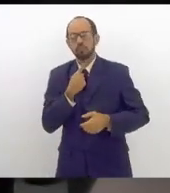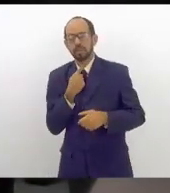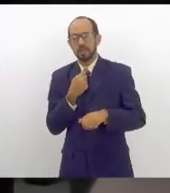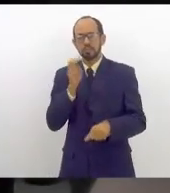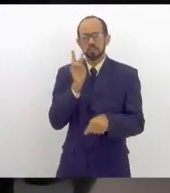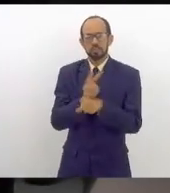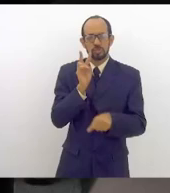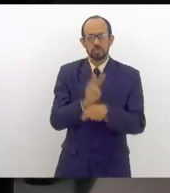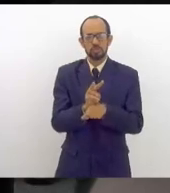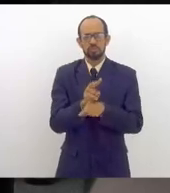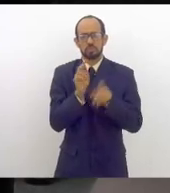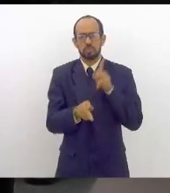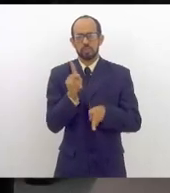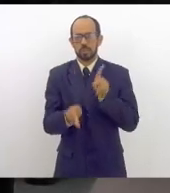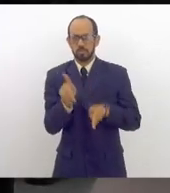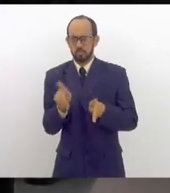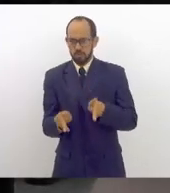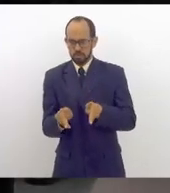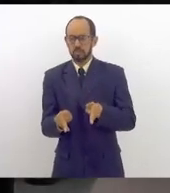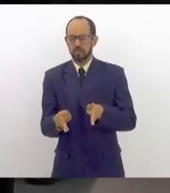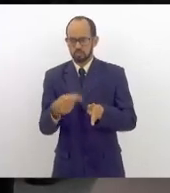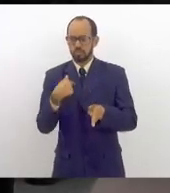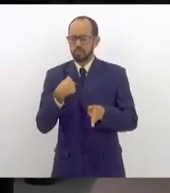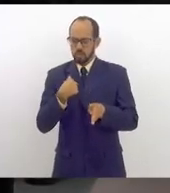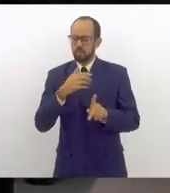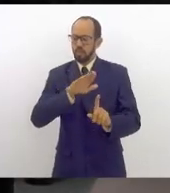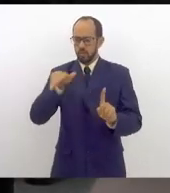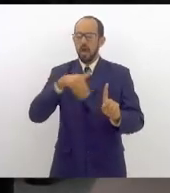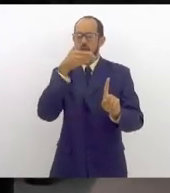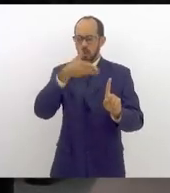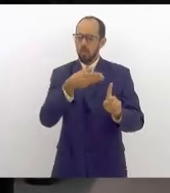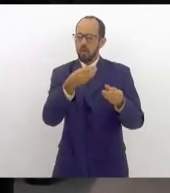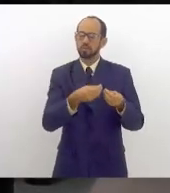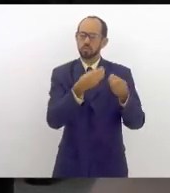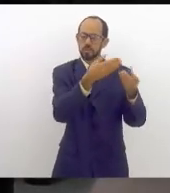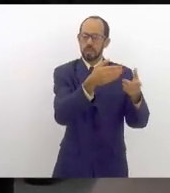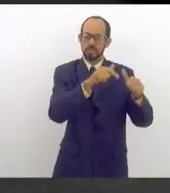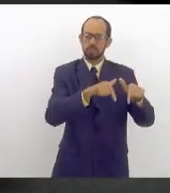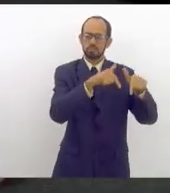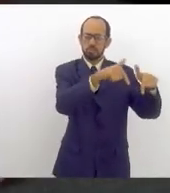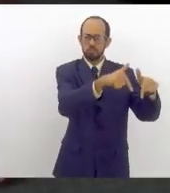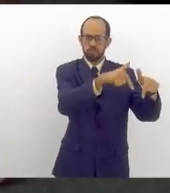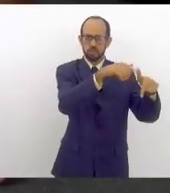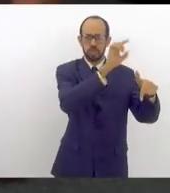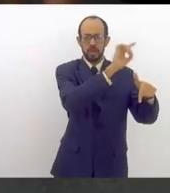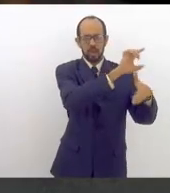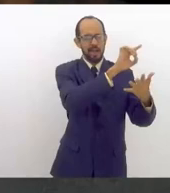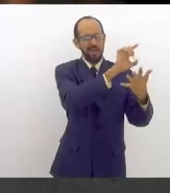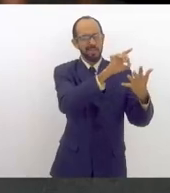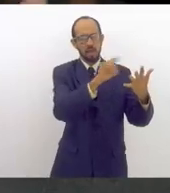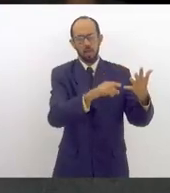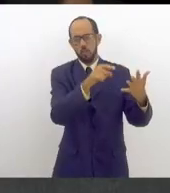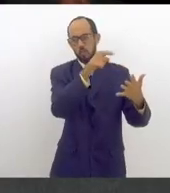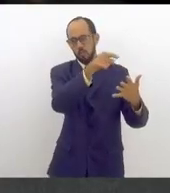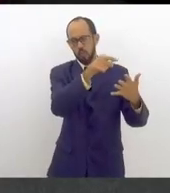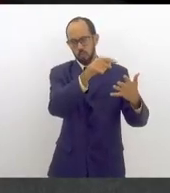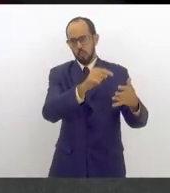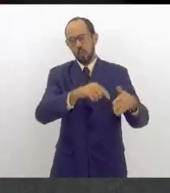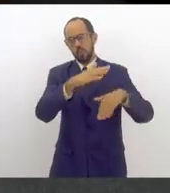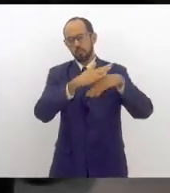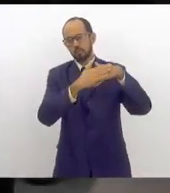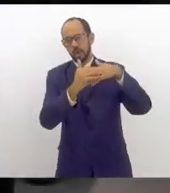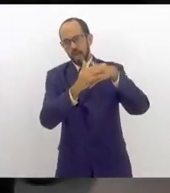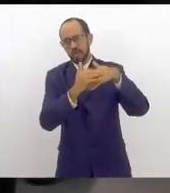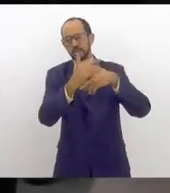uma população. E eu faço questão e tenho a honra de entregar essas moções a cada um dos senhores com muito